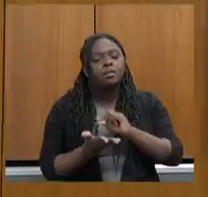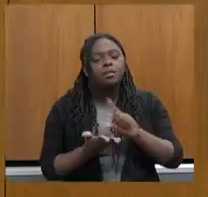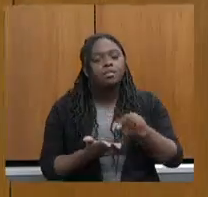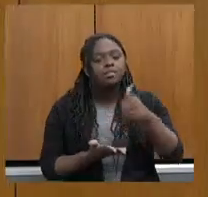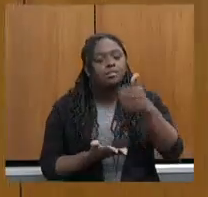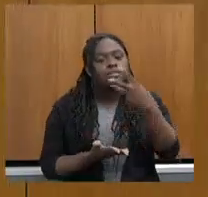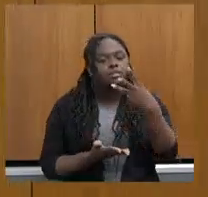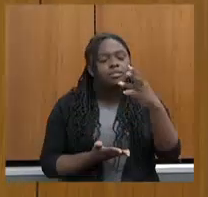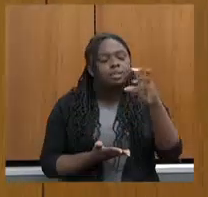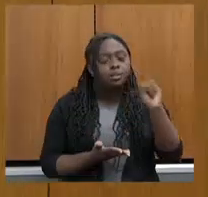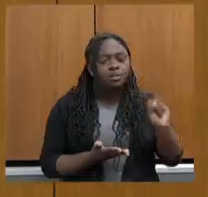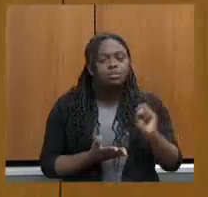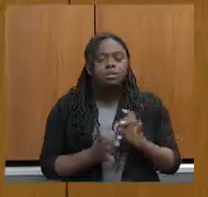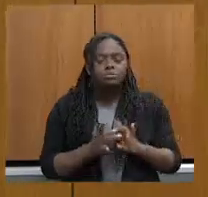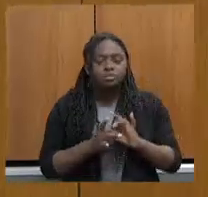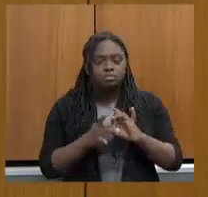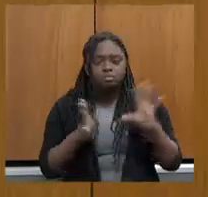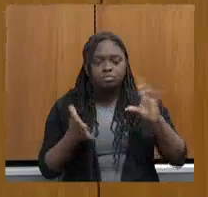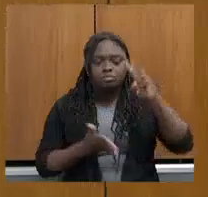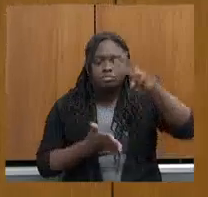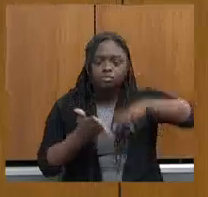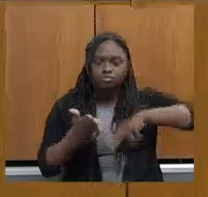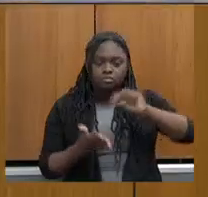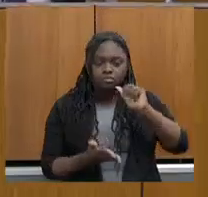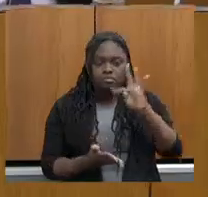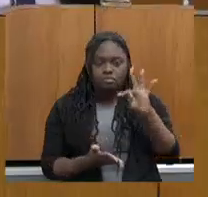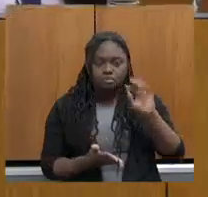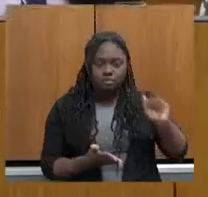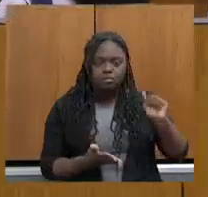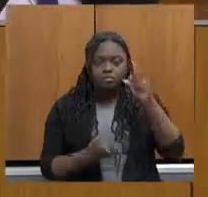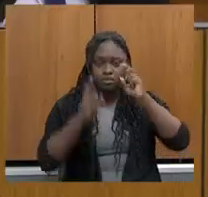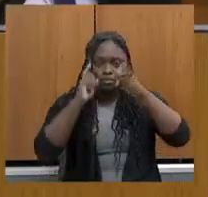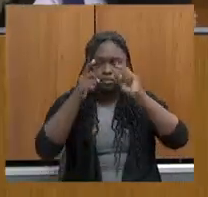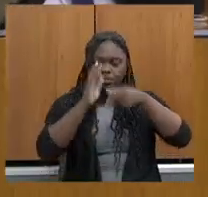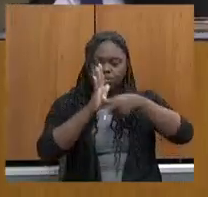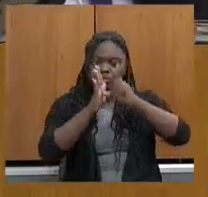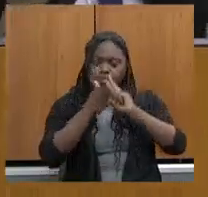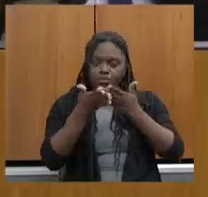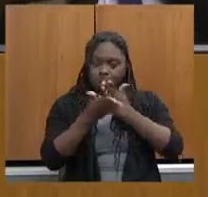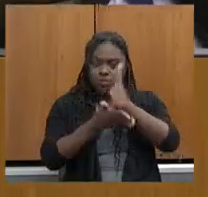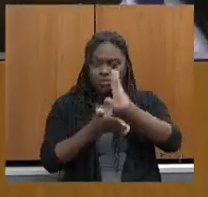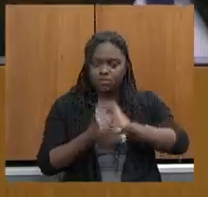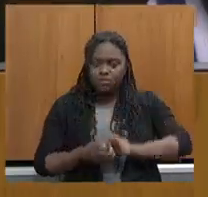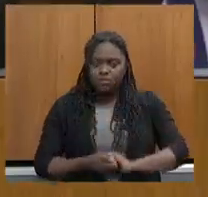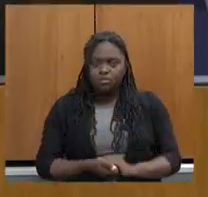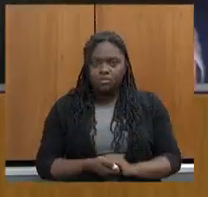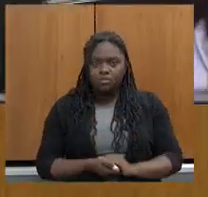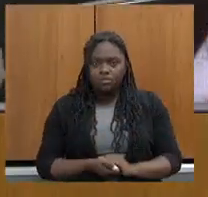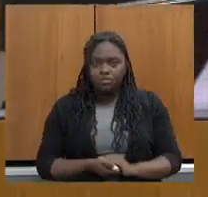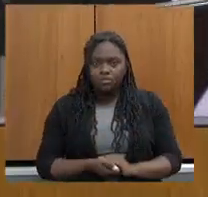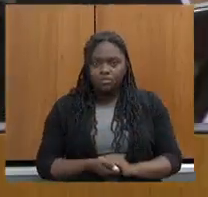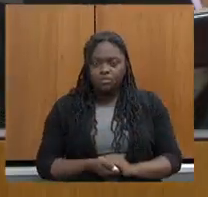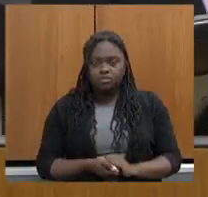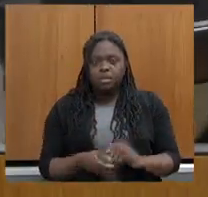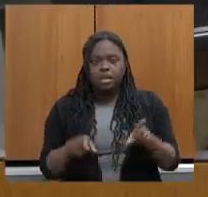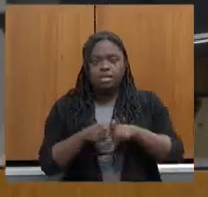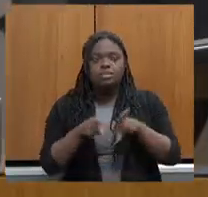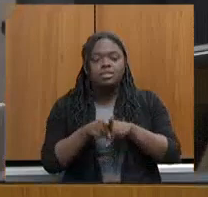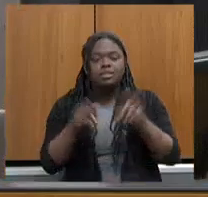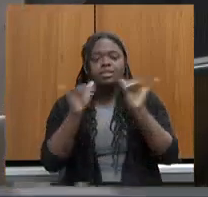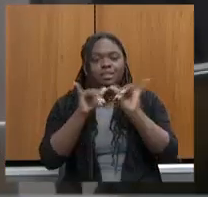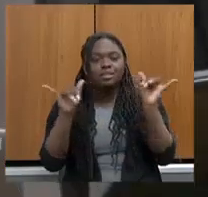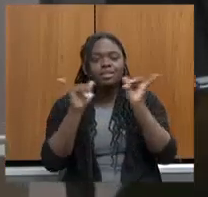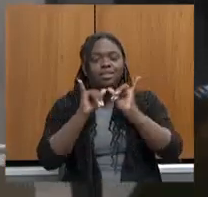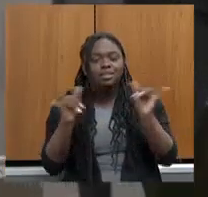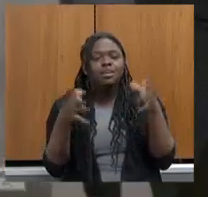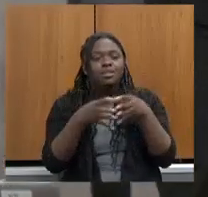Interno dispensa leitura da ata da reunião anterior considera por aprovado e solicita a sua subscrição essa união se destina prestar informações sobre a gestão do Corpo